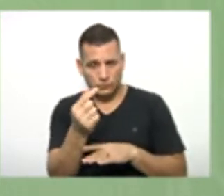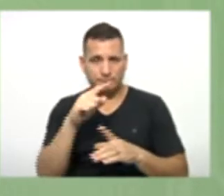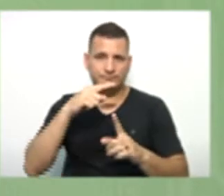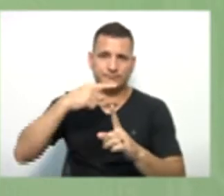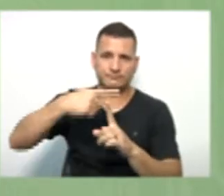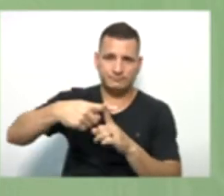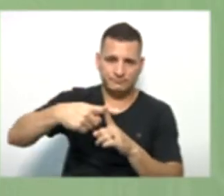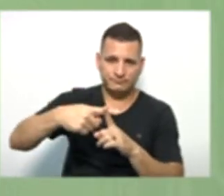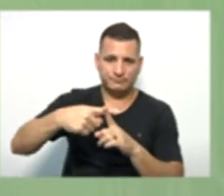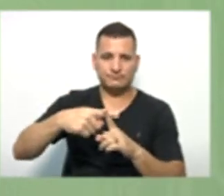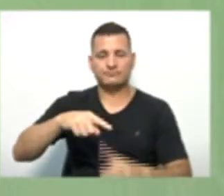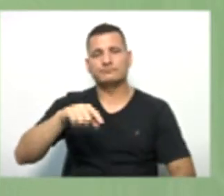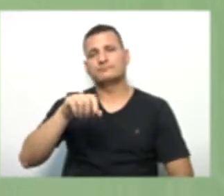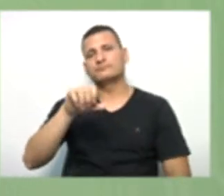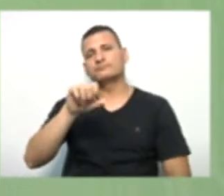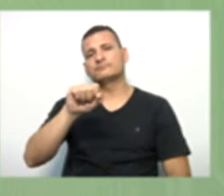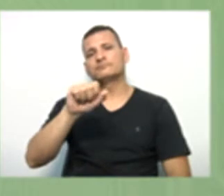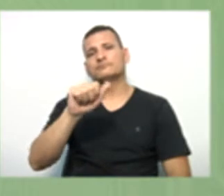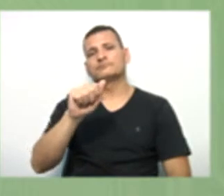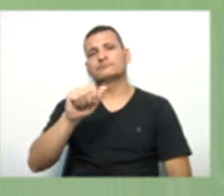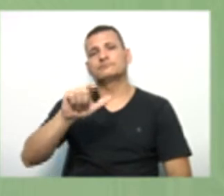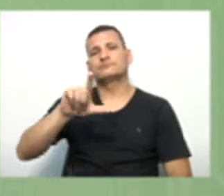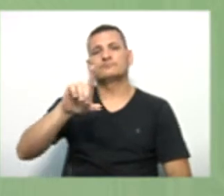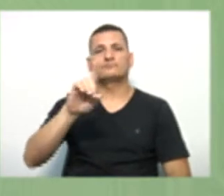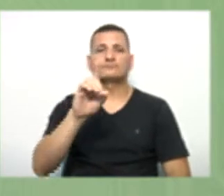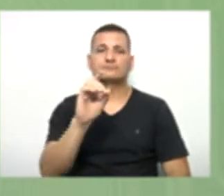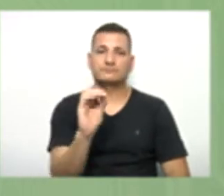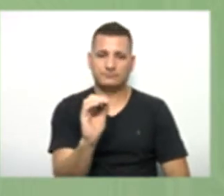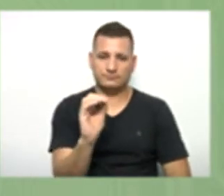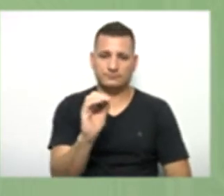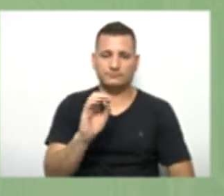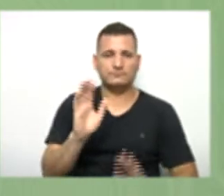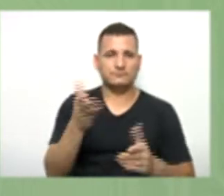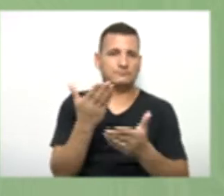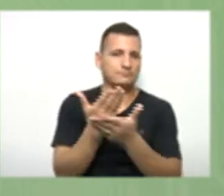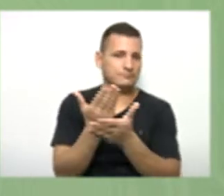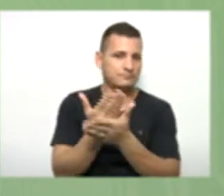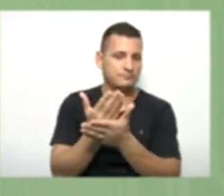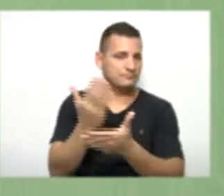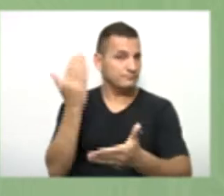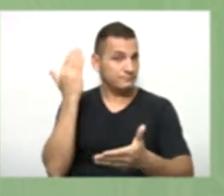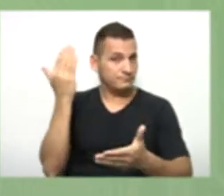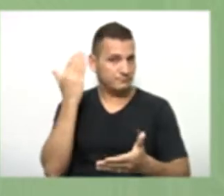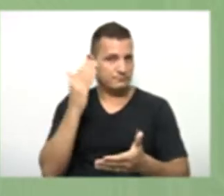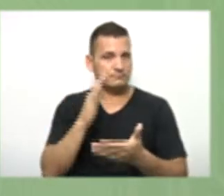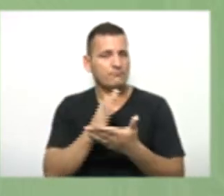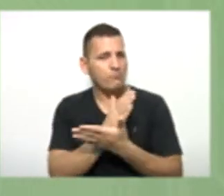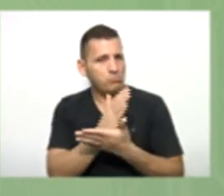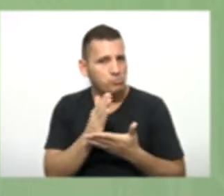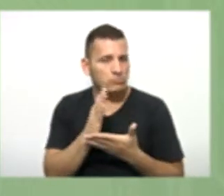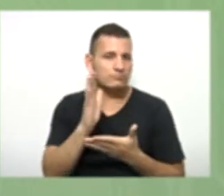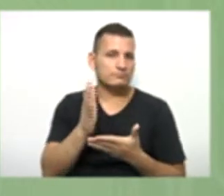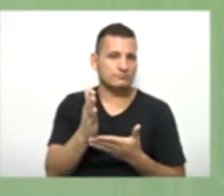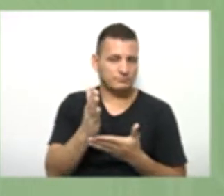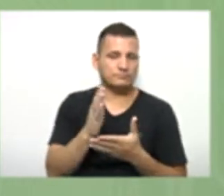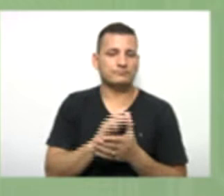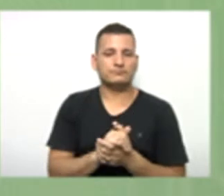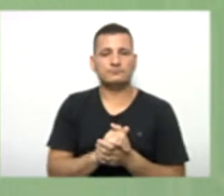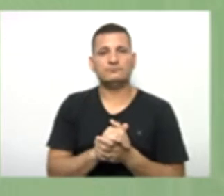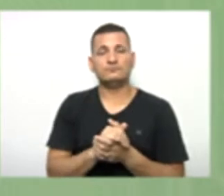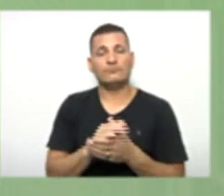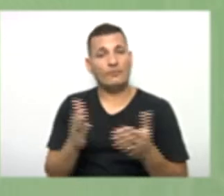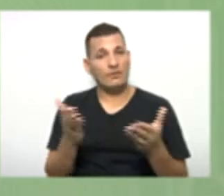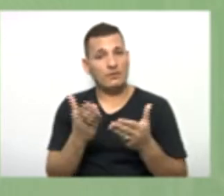saldo. Então, nós estudamos lá na aula passada algumas contas. Então, eu trouxe aqui para